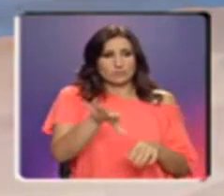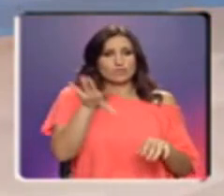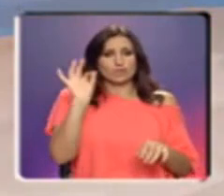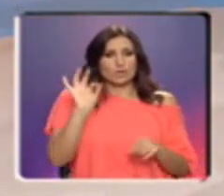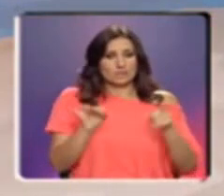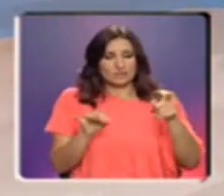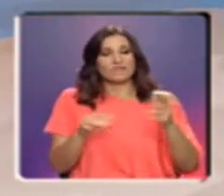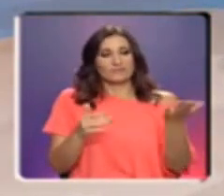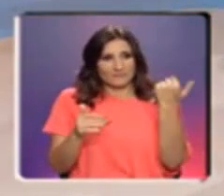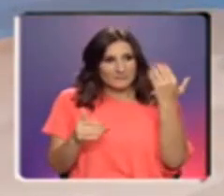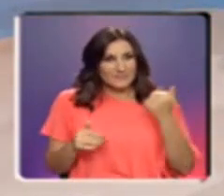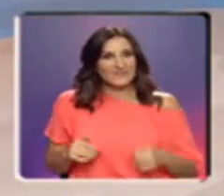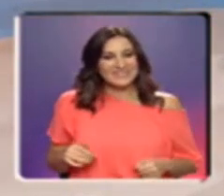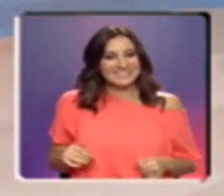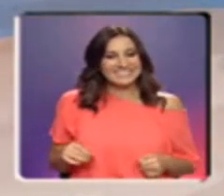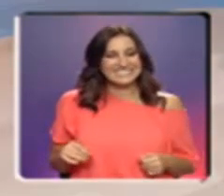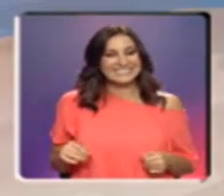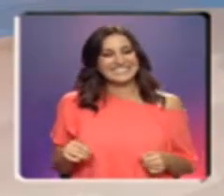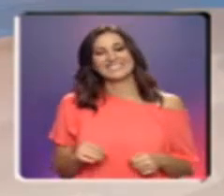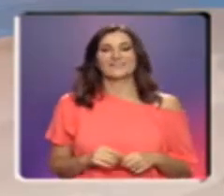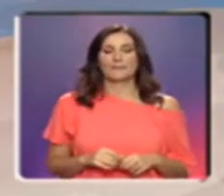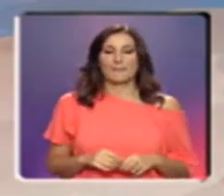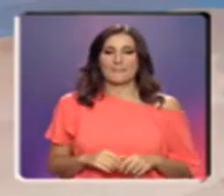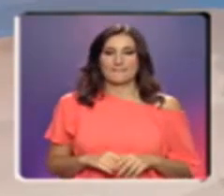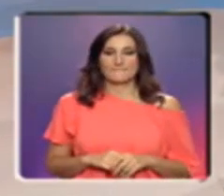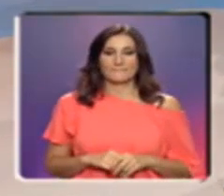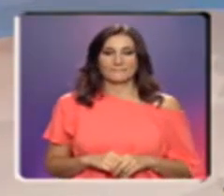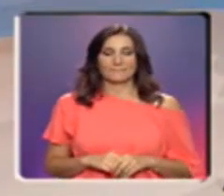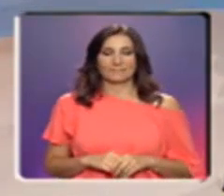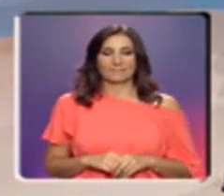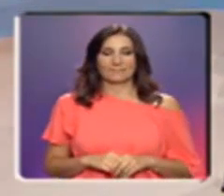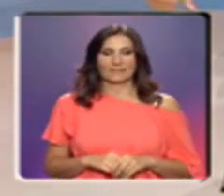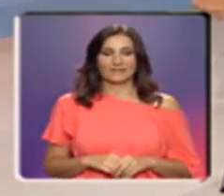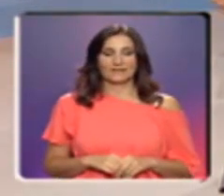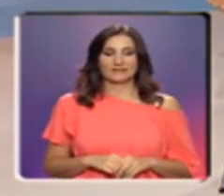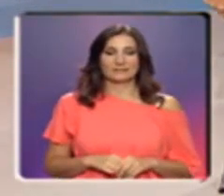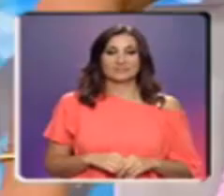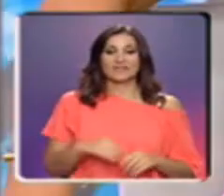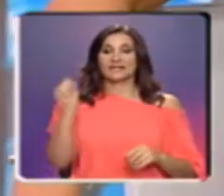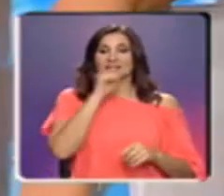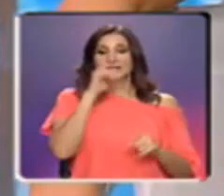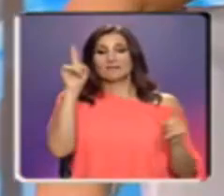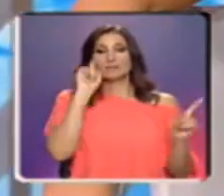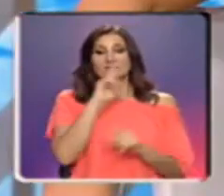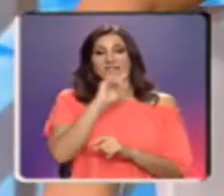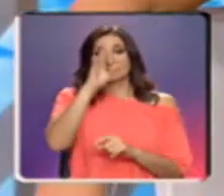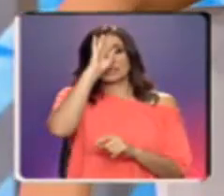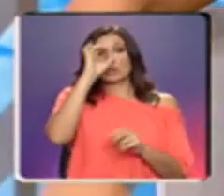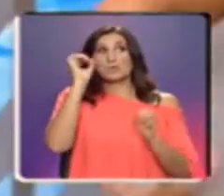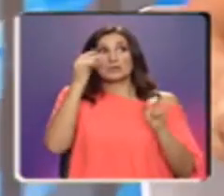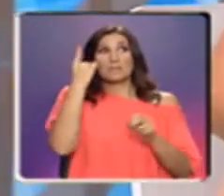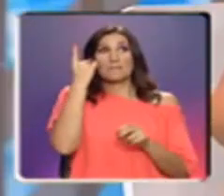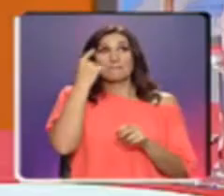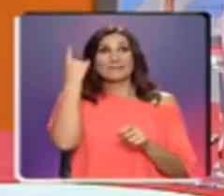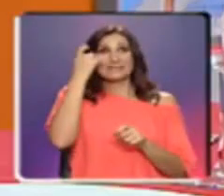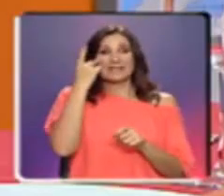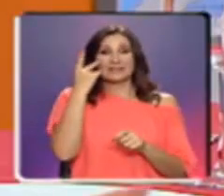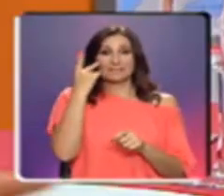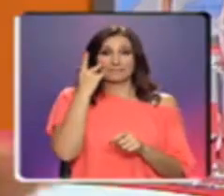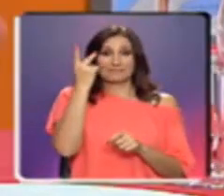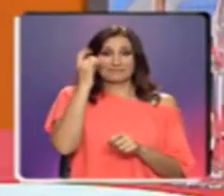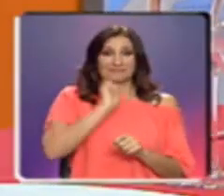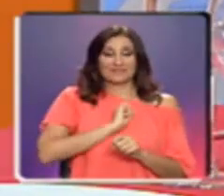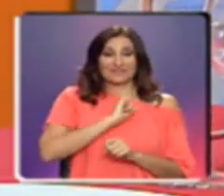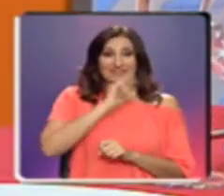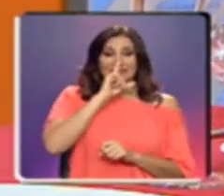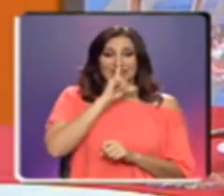connosco, ele escolhe venha connosco. Venha cá. Terminamos em canting sportingista. Se eu alguma vez pensei isto na minha vida...